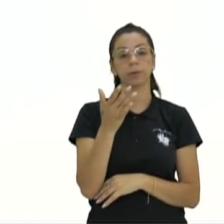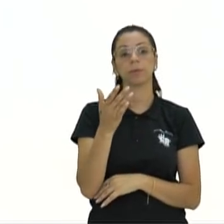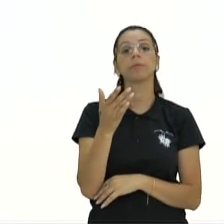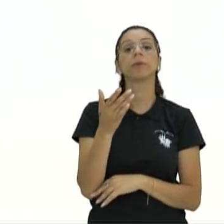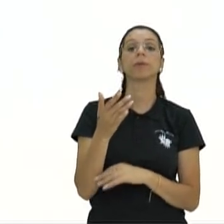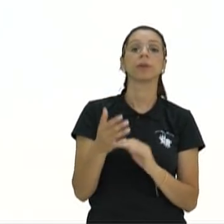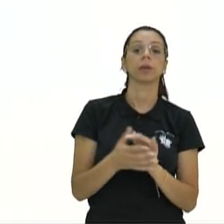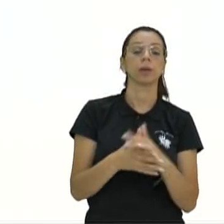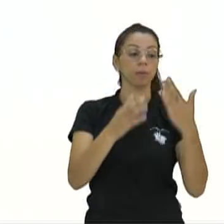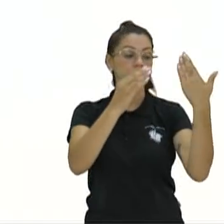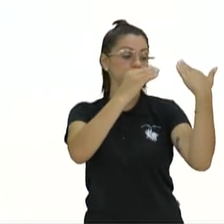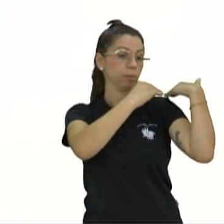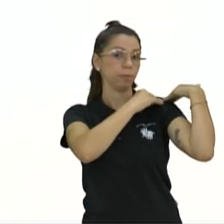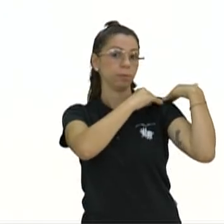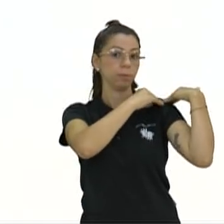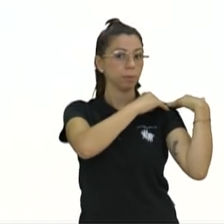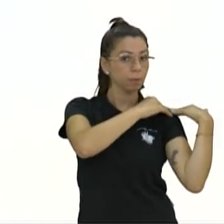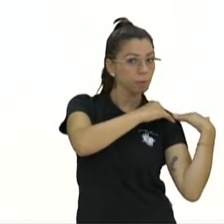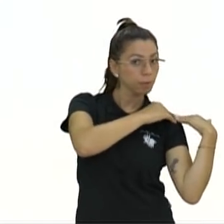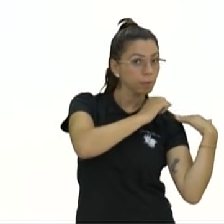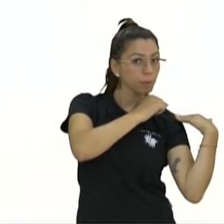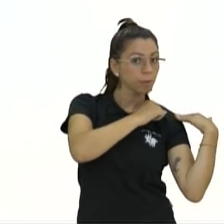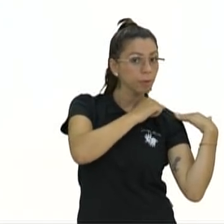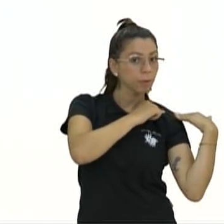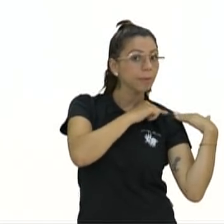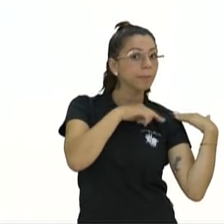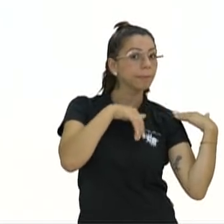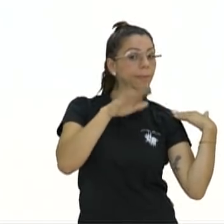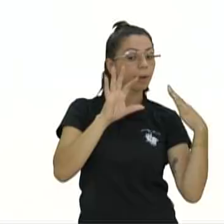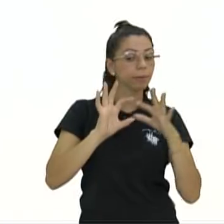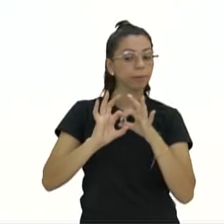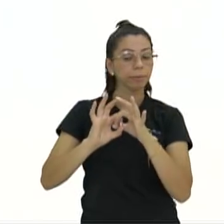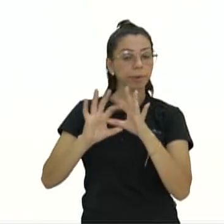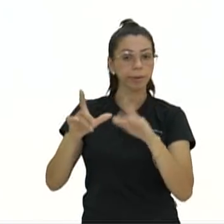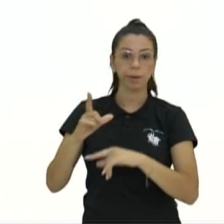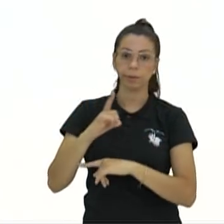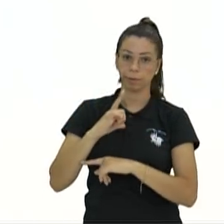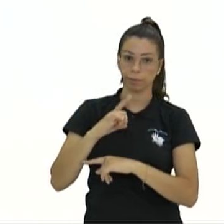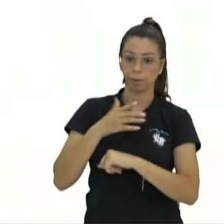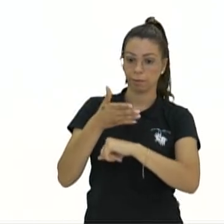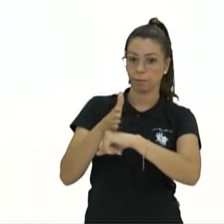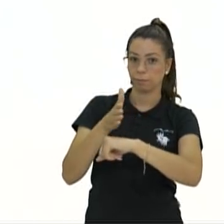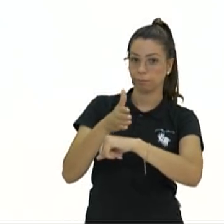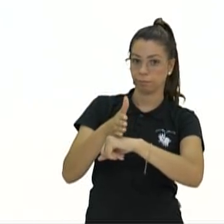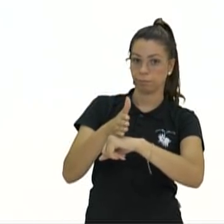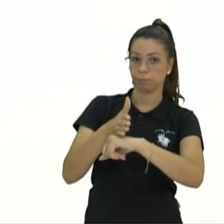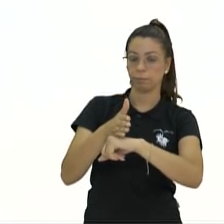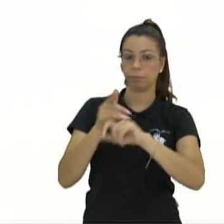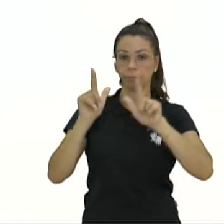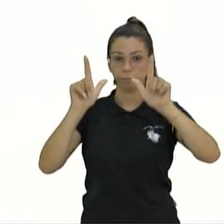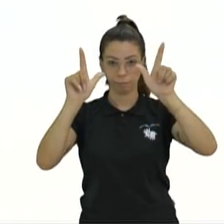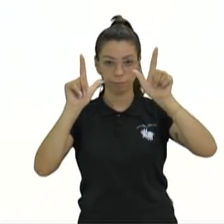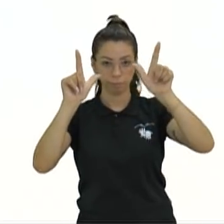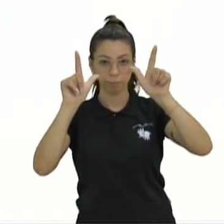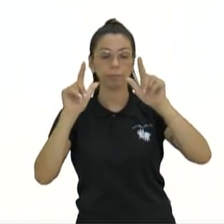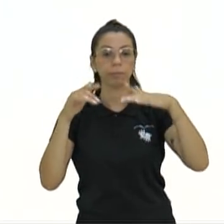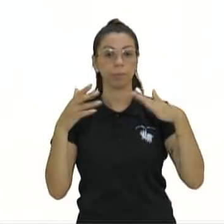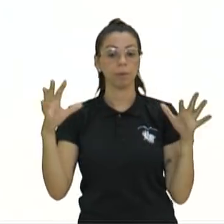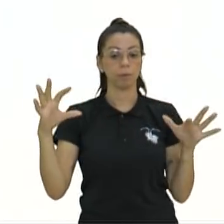demonstro responsabilidade, eu passo a ter mais liberdade na minha prática de aventura, tá? As coisas